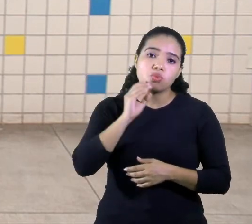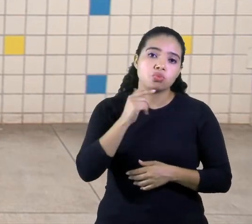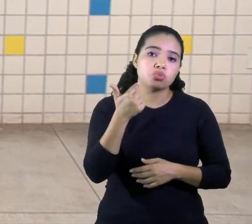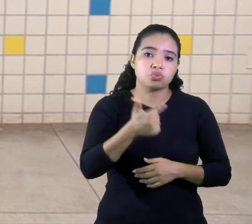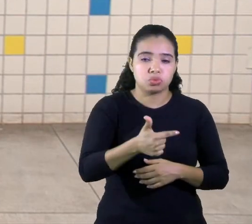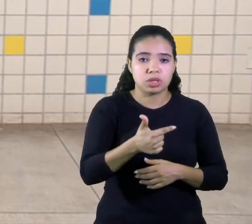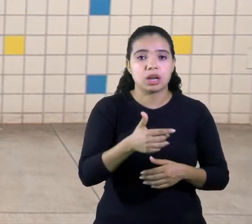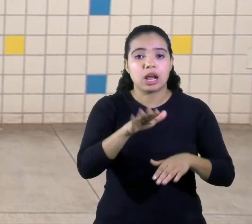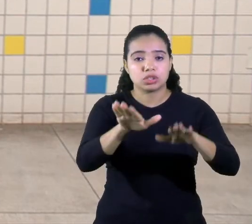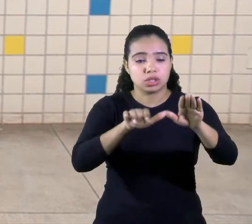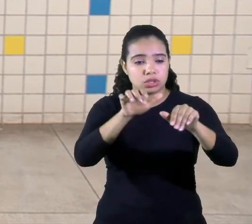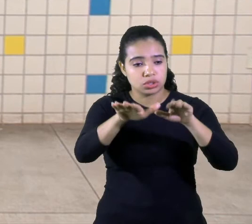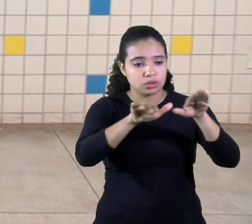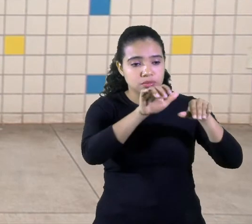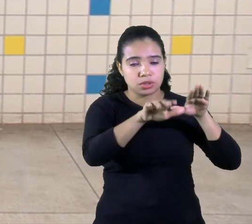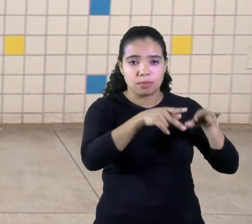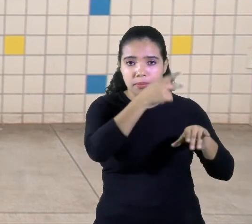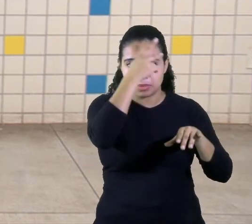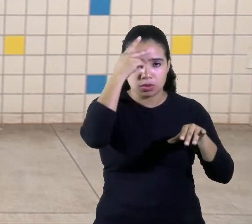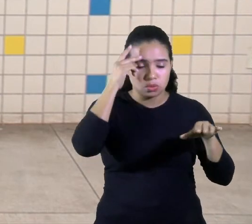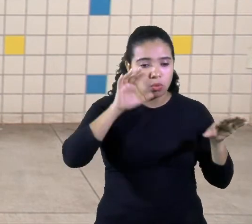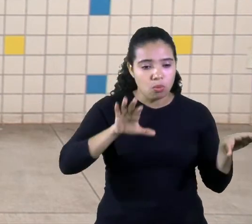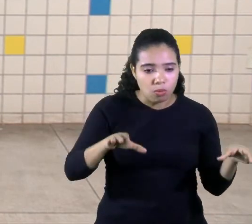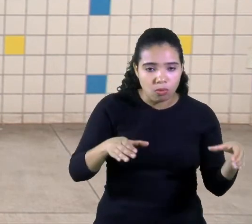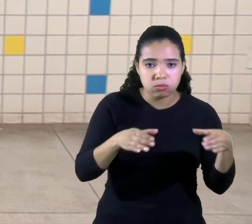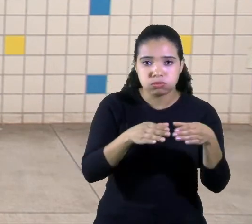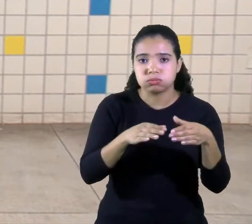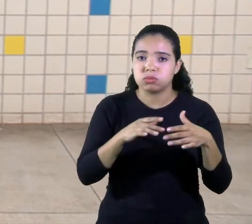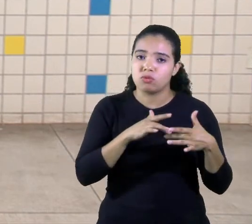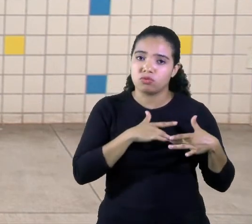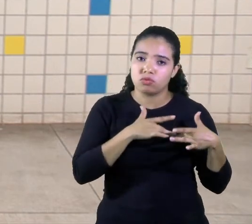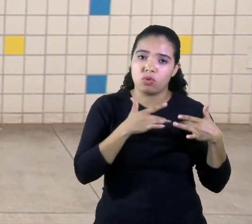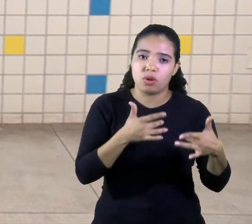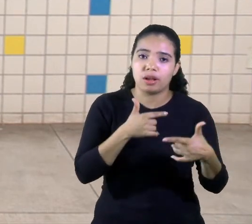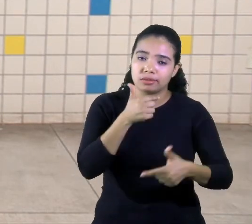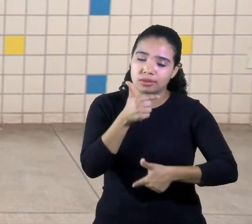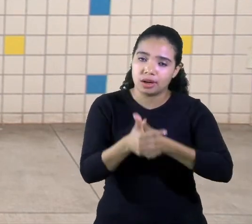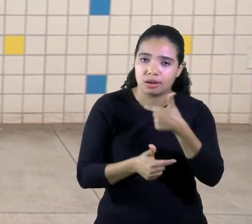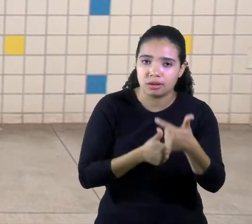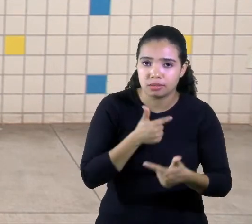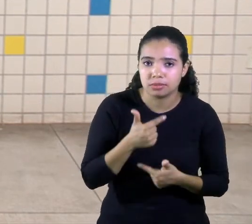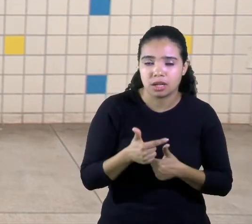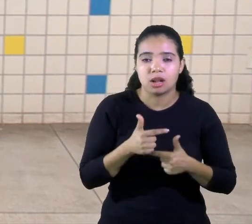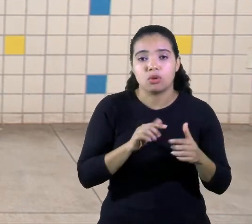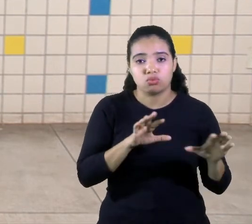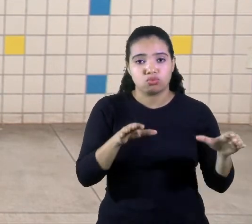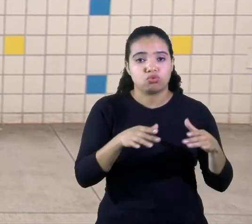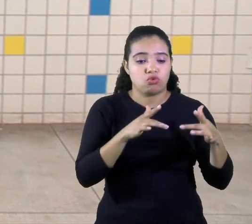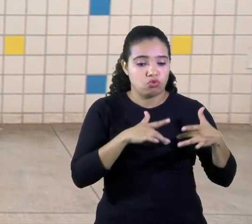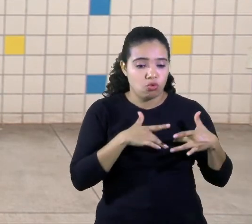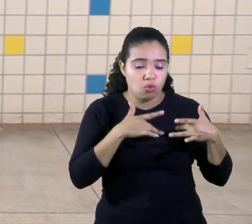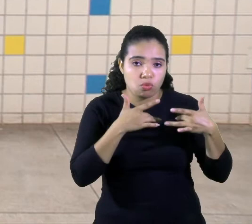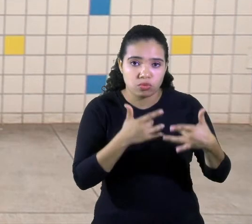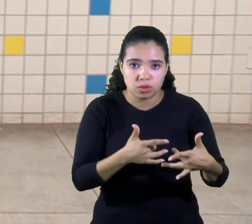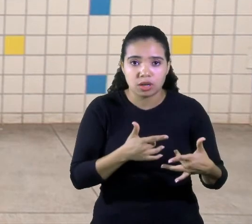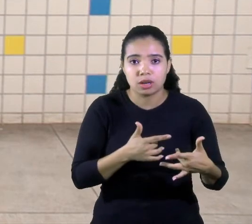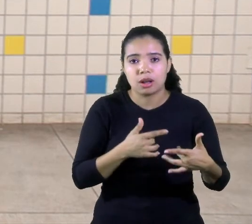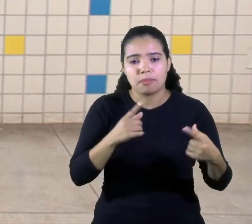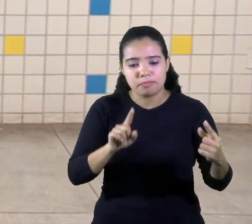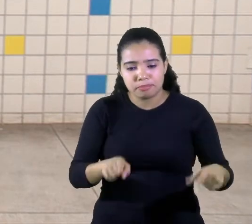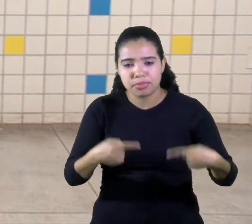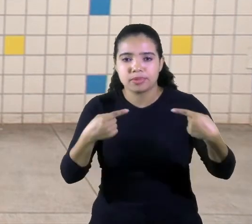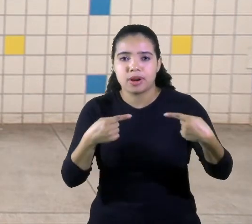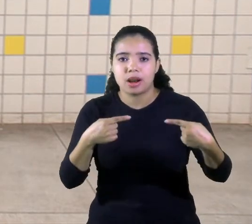chamar pessoas para fazer parte do corpo de voluntários. Esse corpo de voluntários eram as pessoas que iriam combater